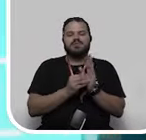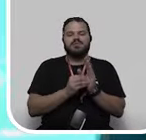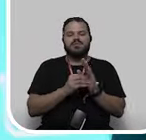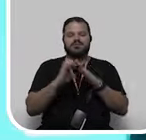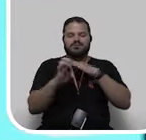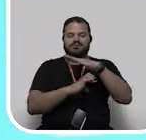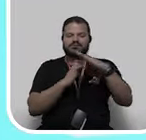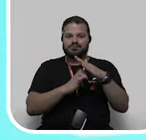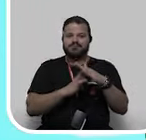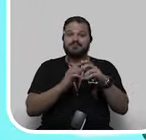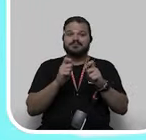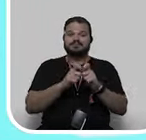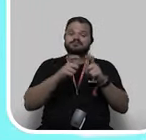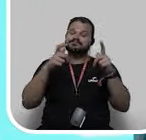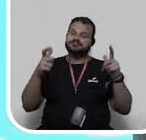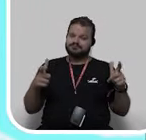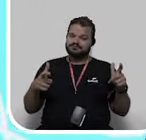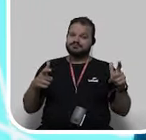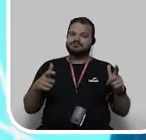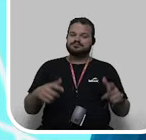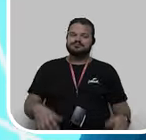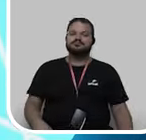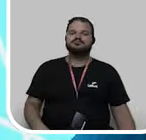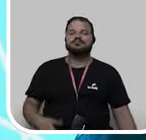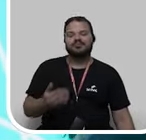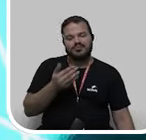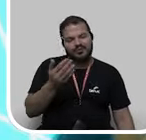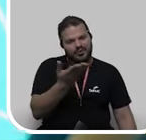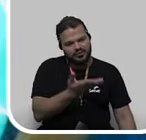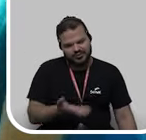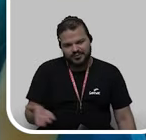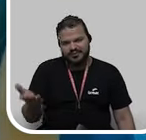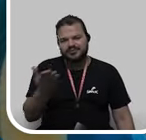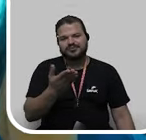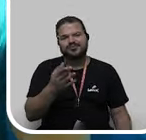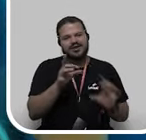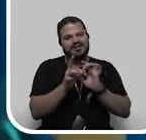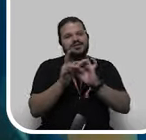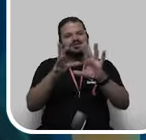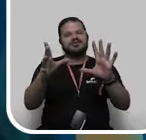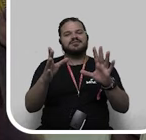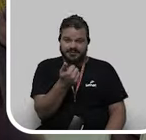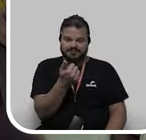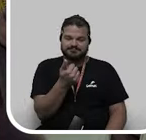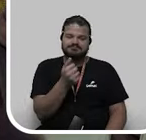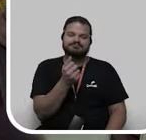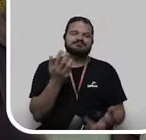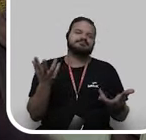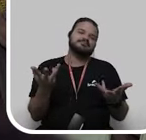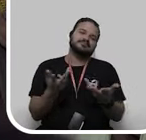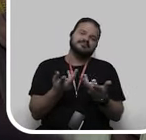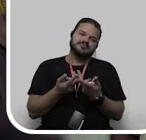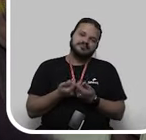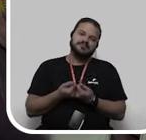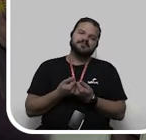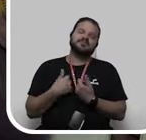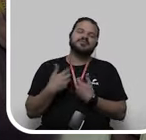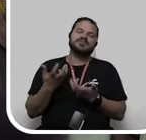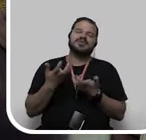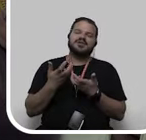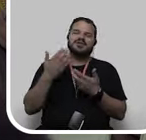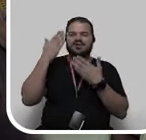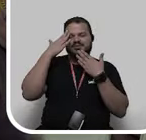em cibersegurança, tendências para 2025. O espaço é inteiramente de vocês. Obrigado, gente. Primeiro eu queria agradecer aos